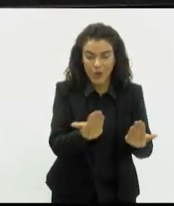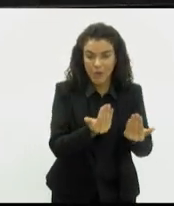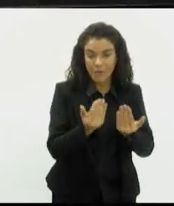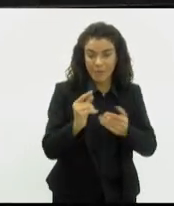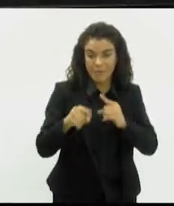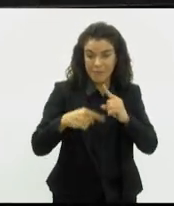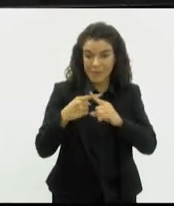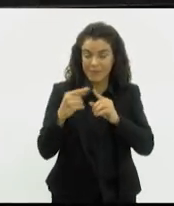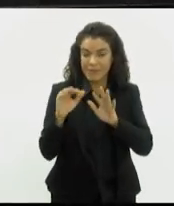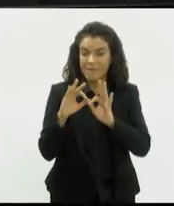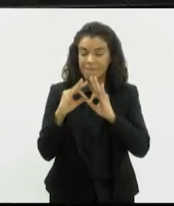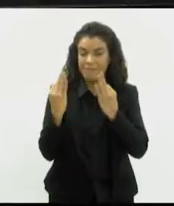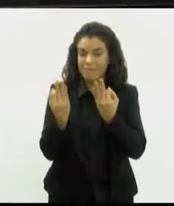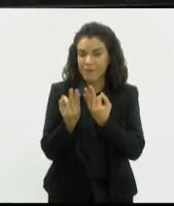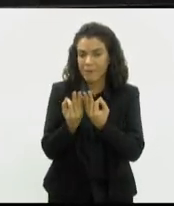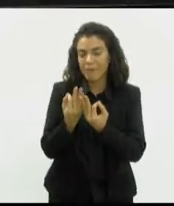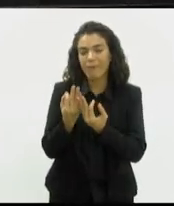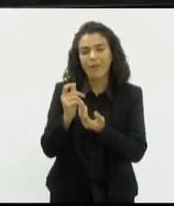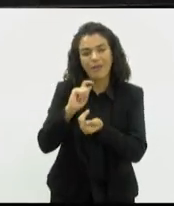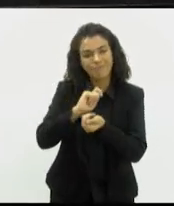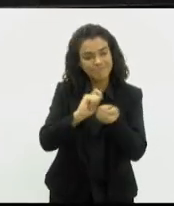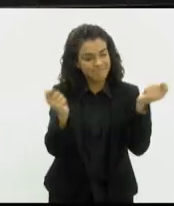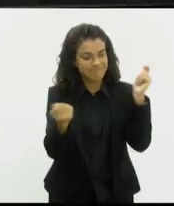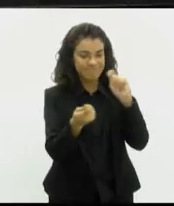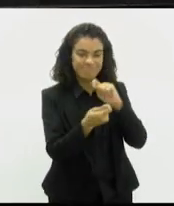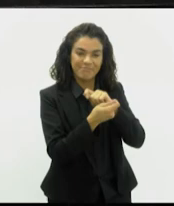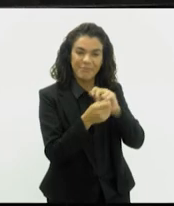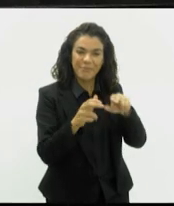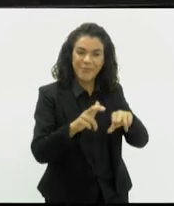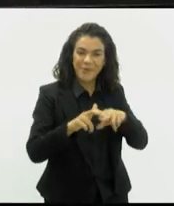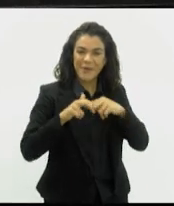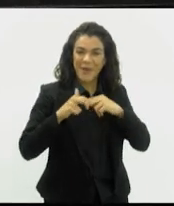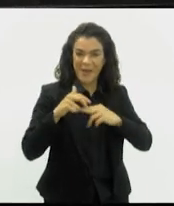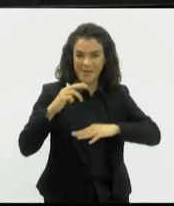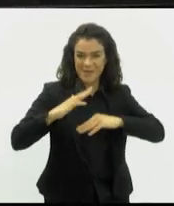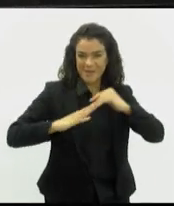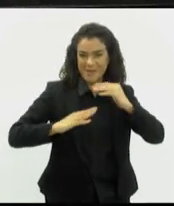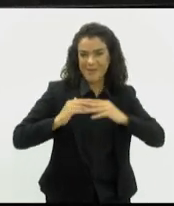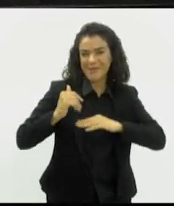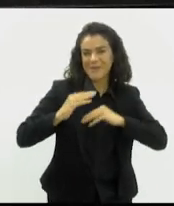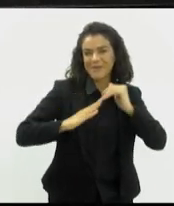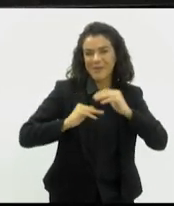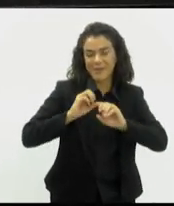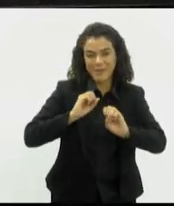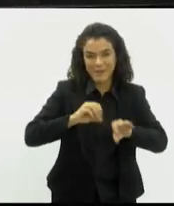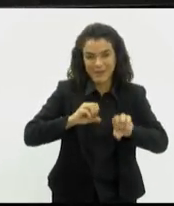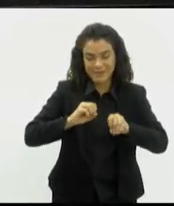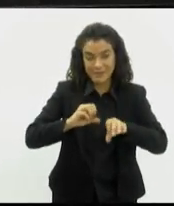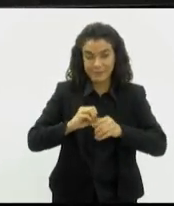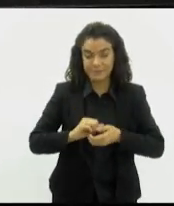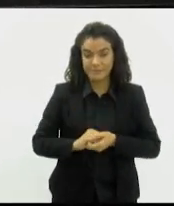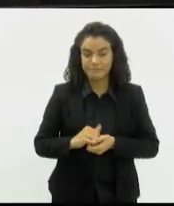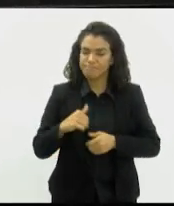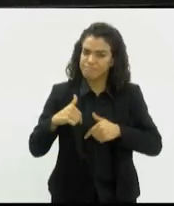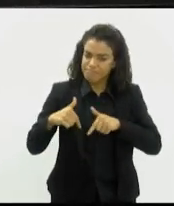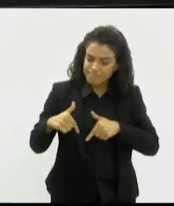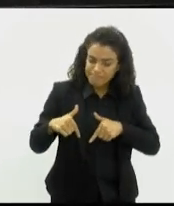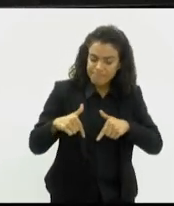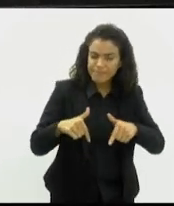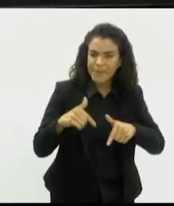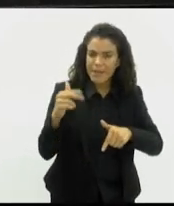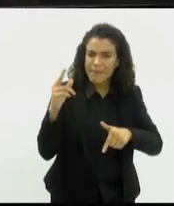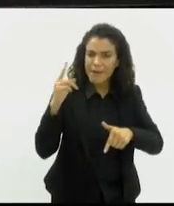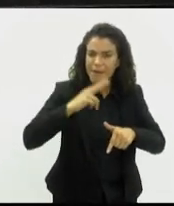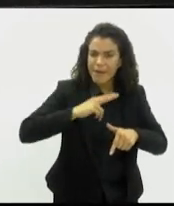são transformadas positivamente pela educação profissional. A gente deve agir com muita determinação e celeridade